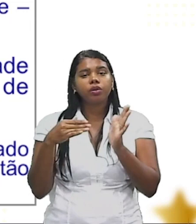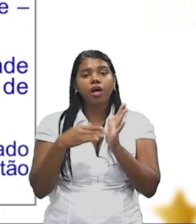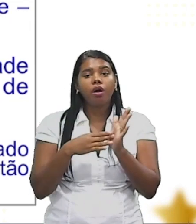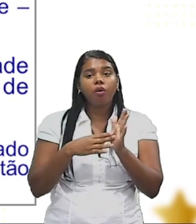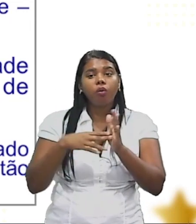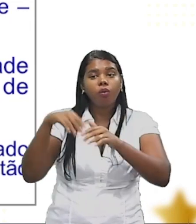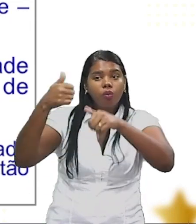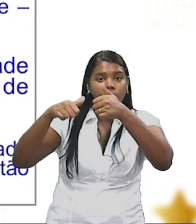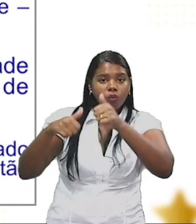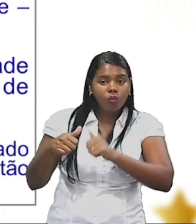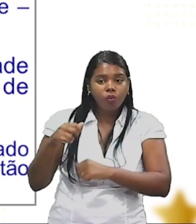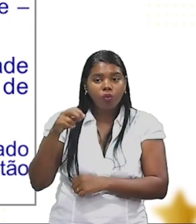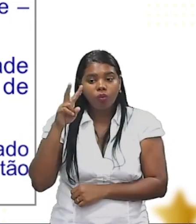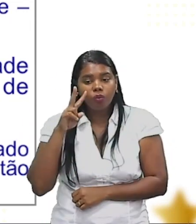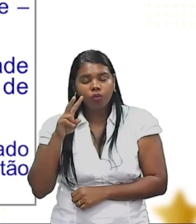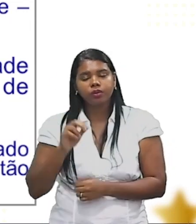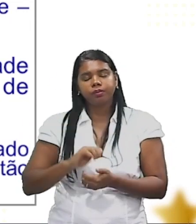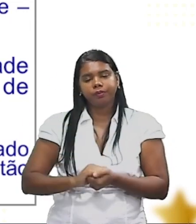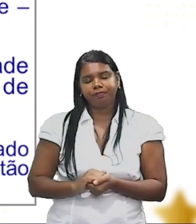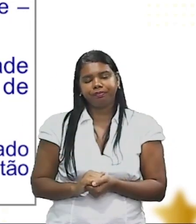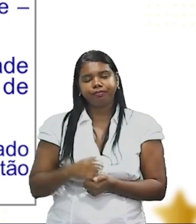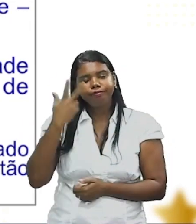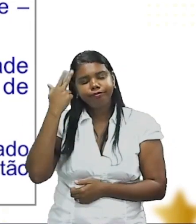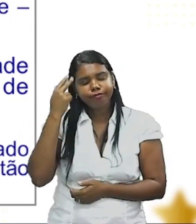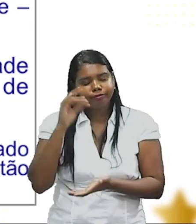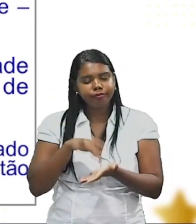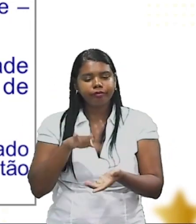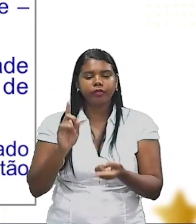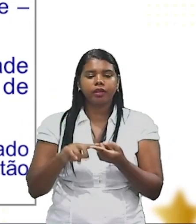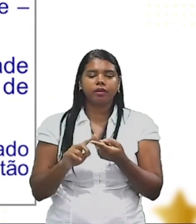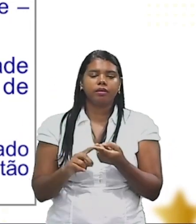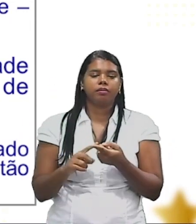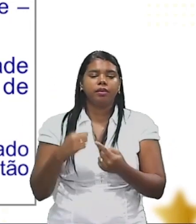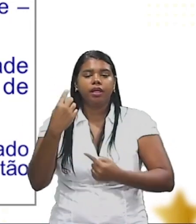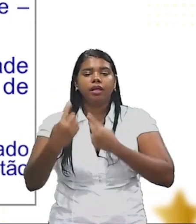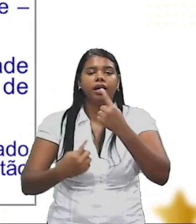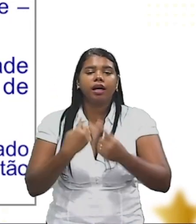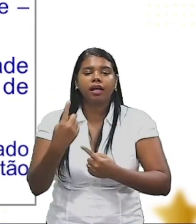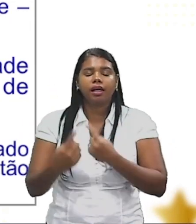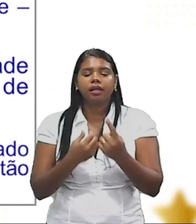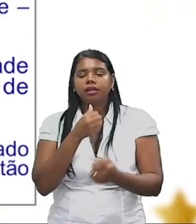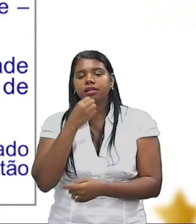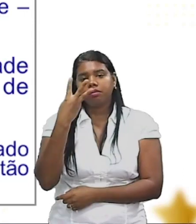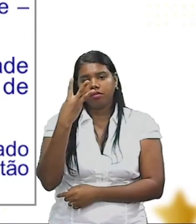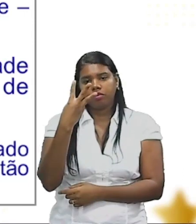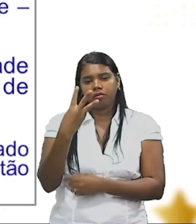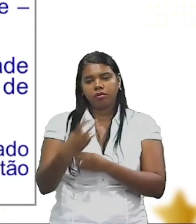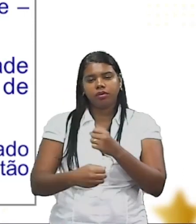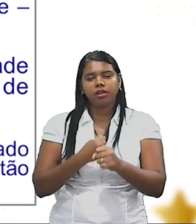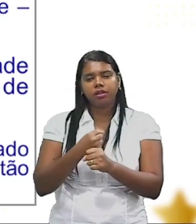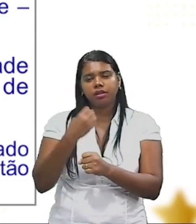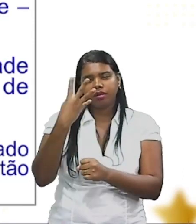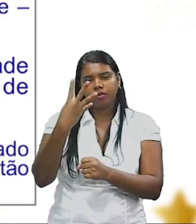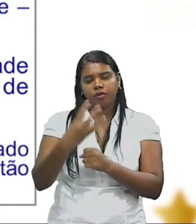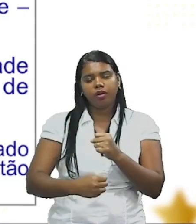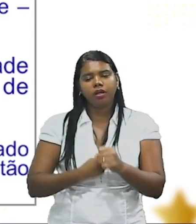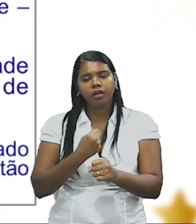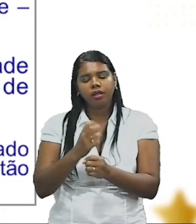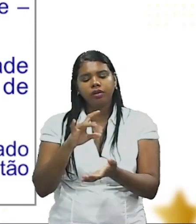revisão, tá? Então, naturalmente, a cada 3 anos, 4 anos, não tem